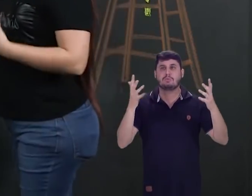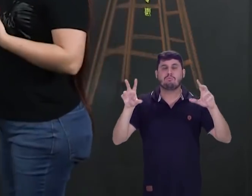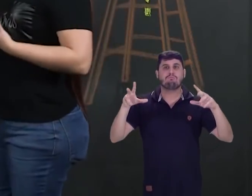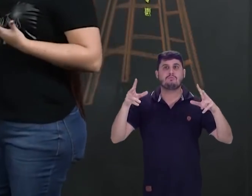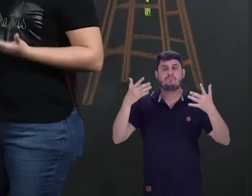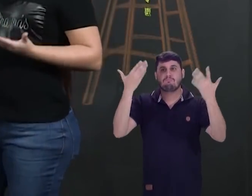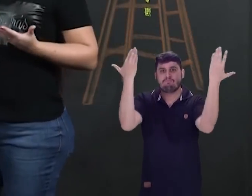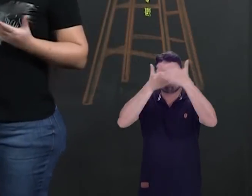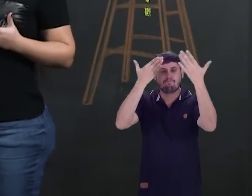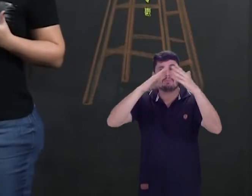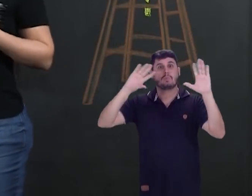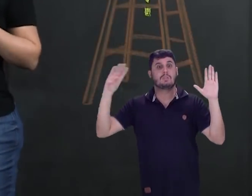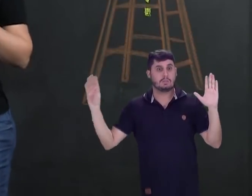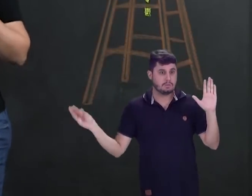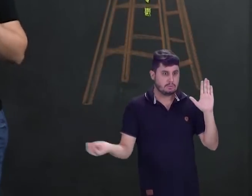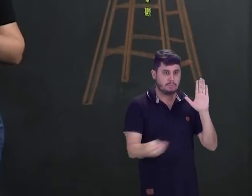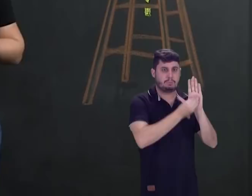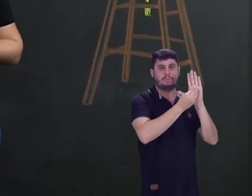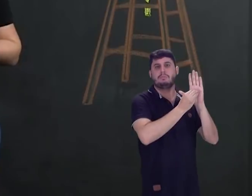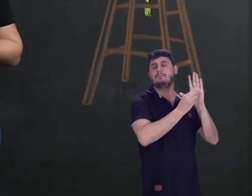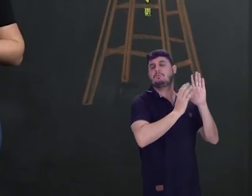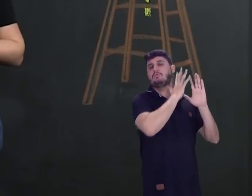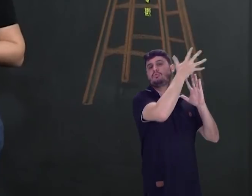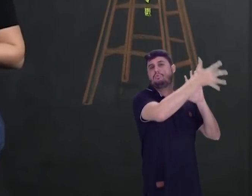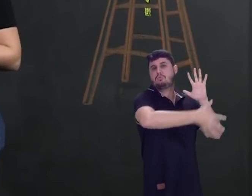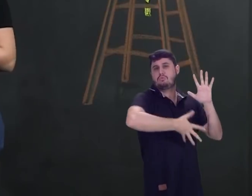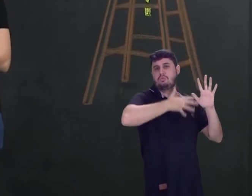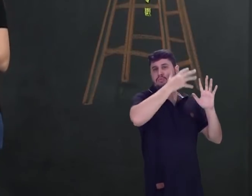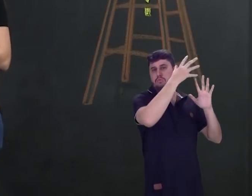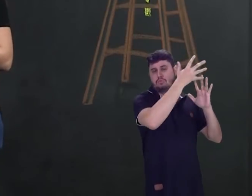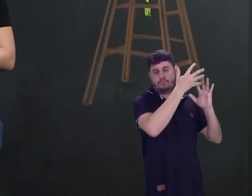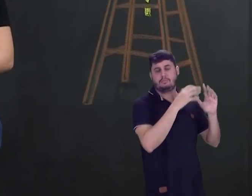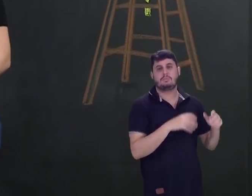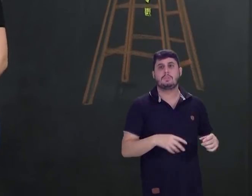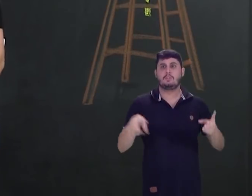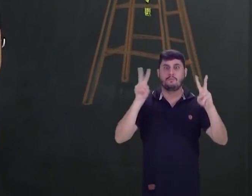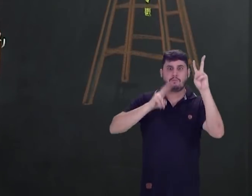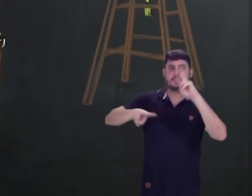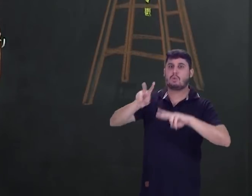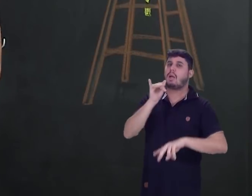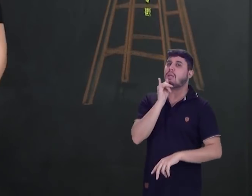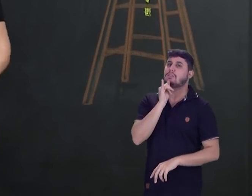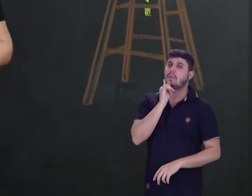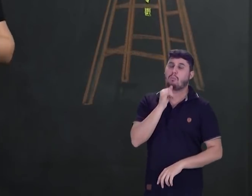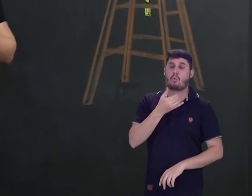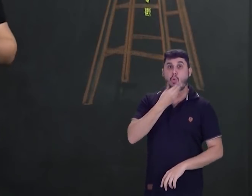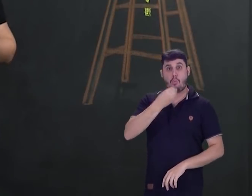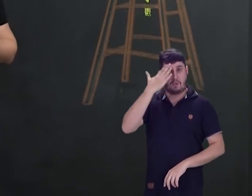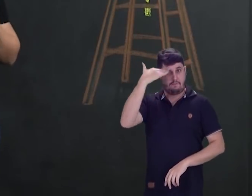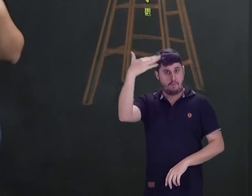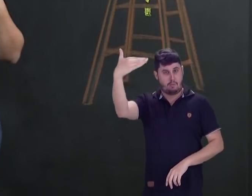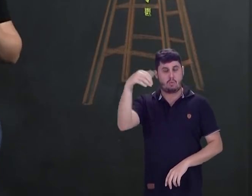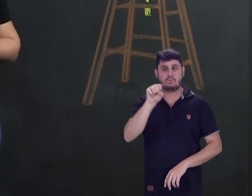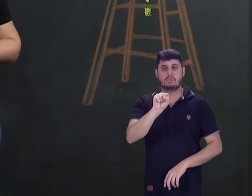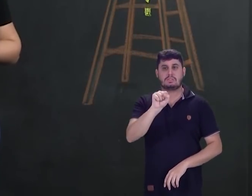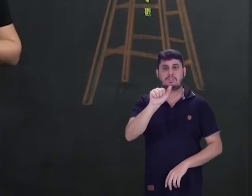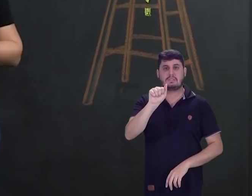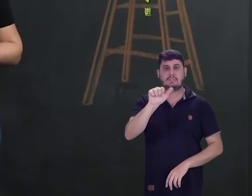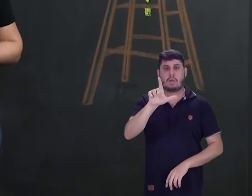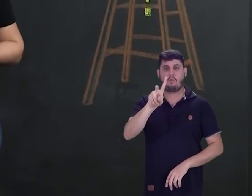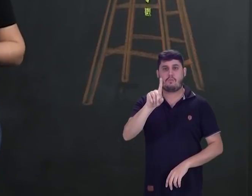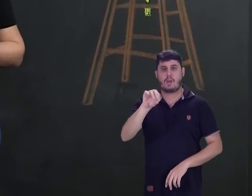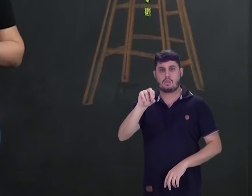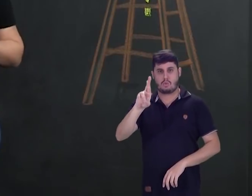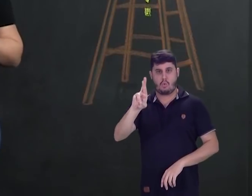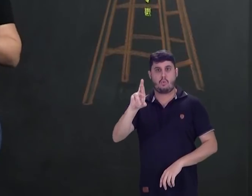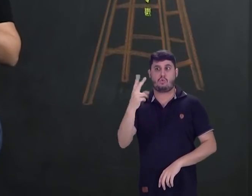ilusões. Visualmente cria um aspecto muito interessante. Então, principalmente Salvador Dalí e Magritte, são dois caras bem